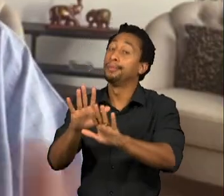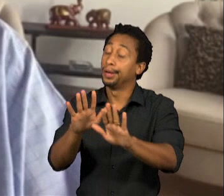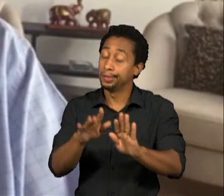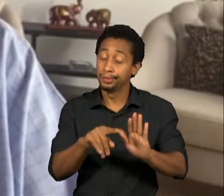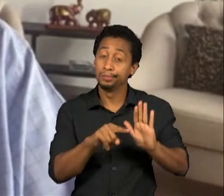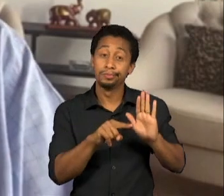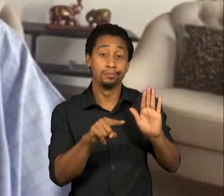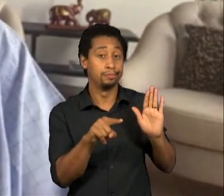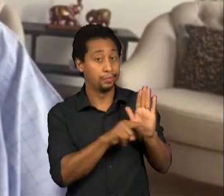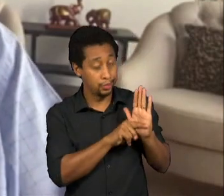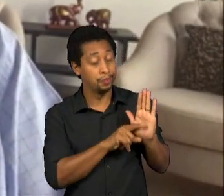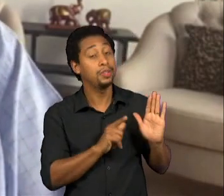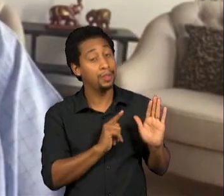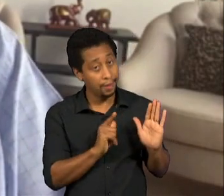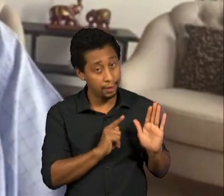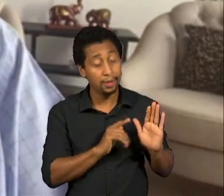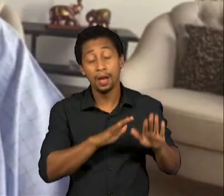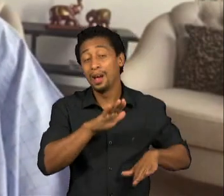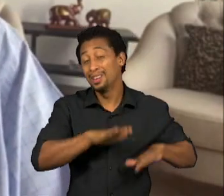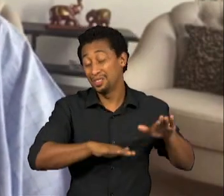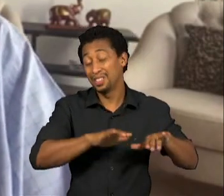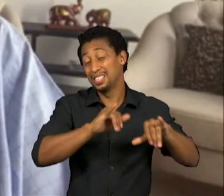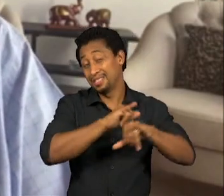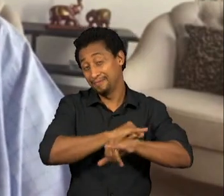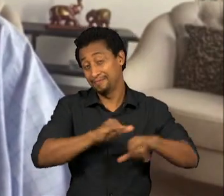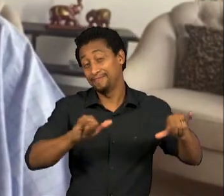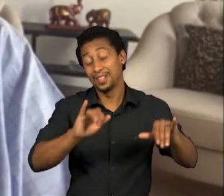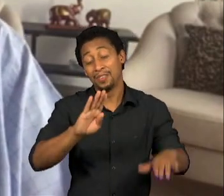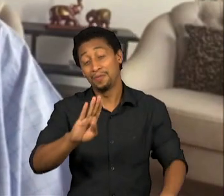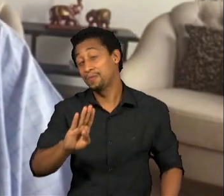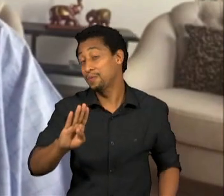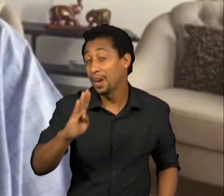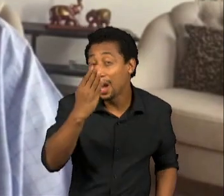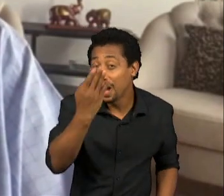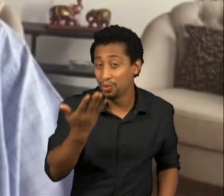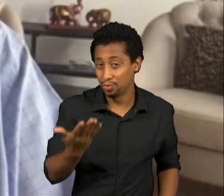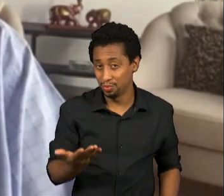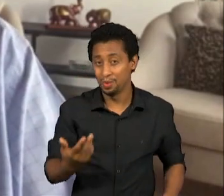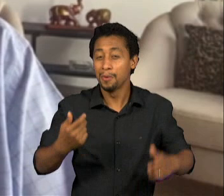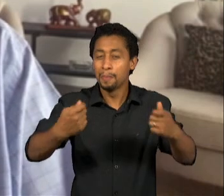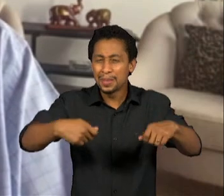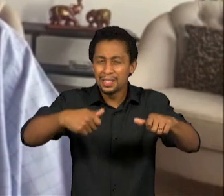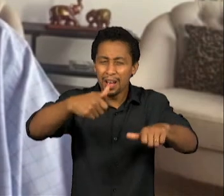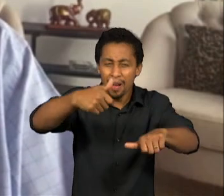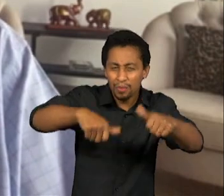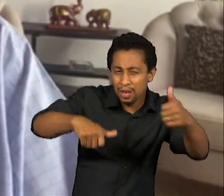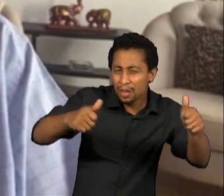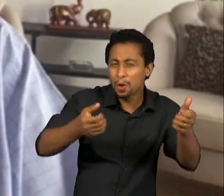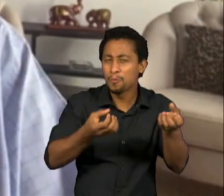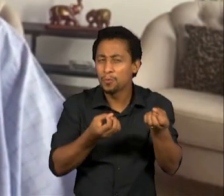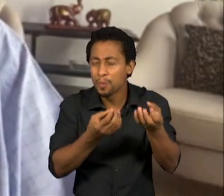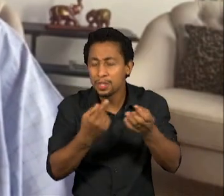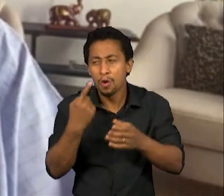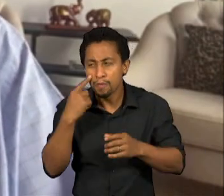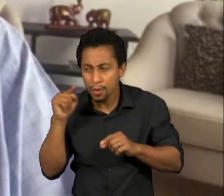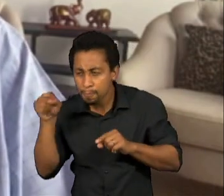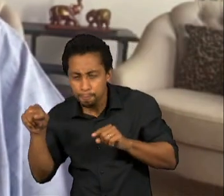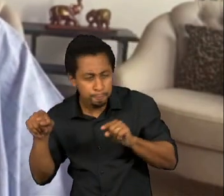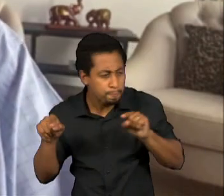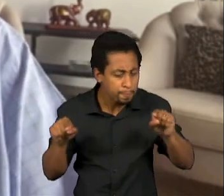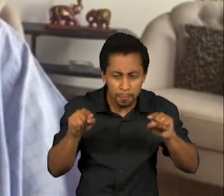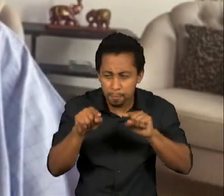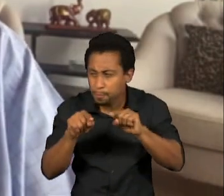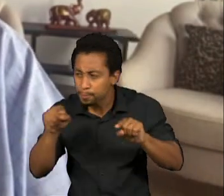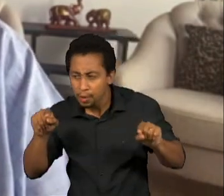as fake news. Você tem que verificar o fato mais de uma vez, você tem que rechecar suas informações para, na hora de você